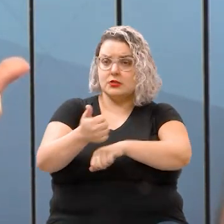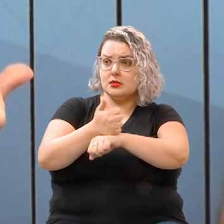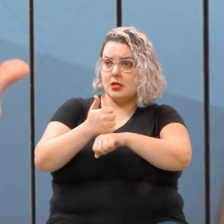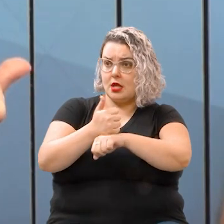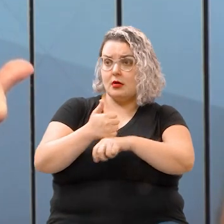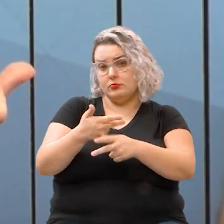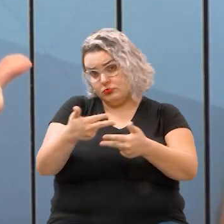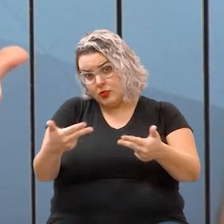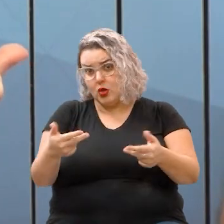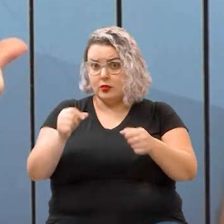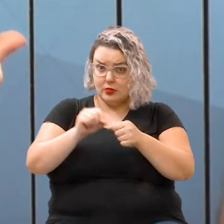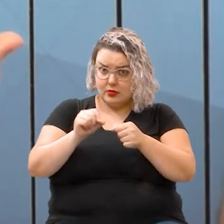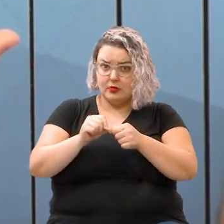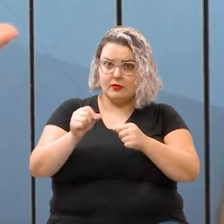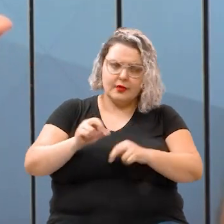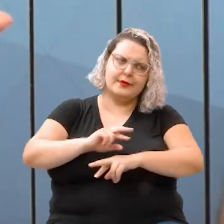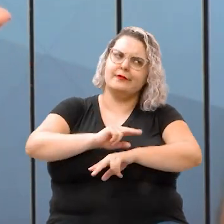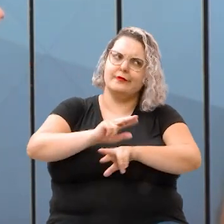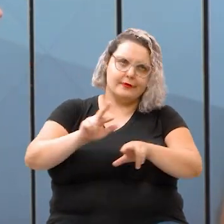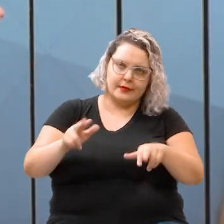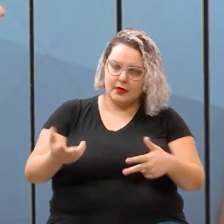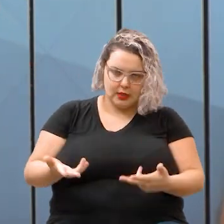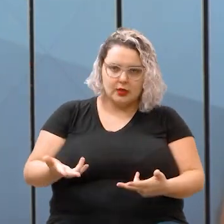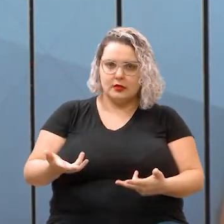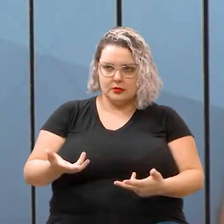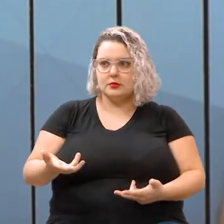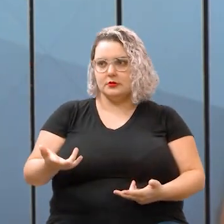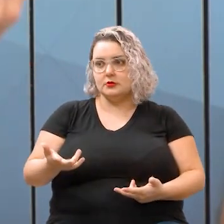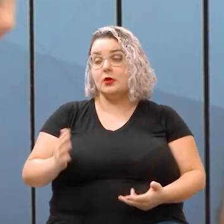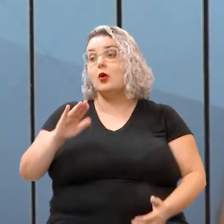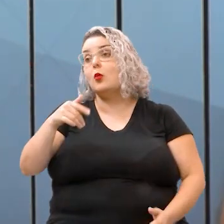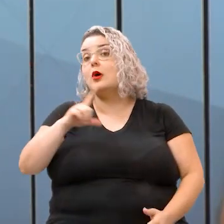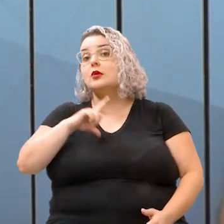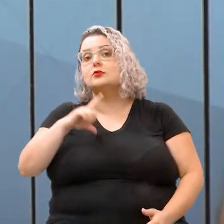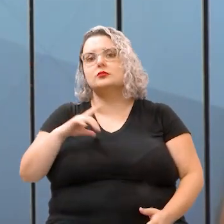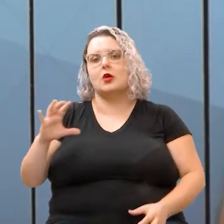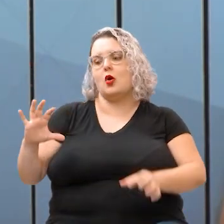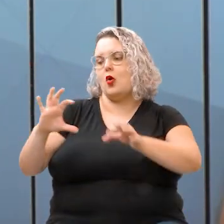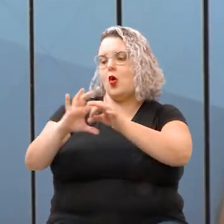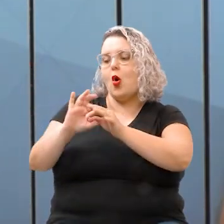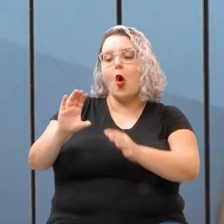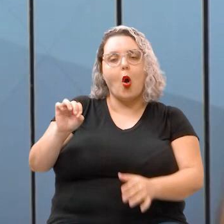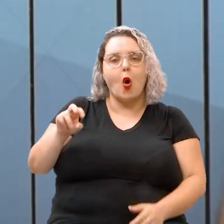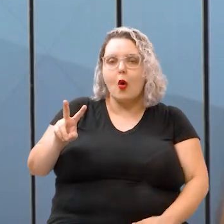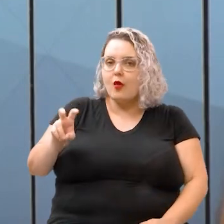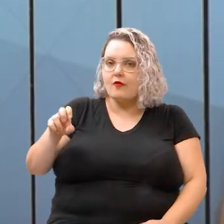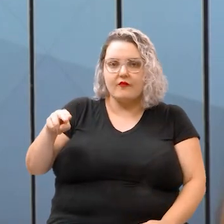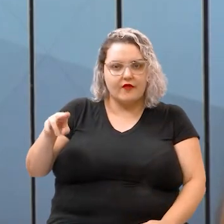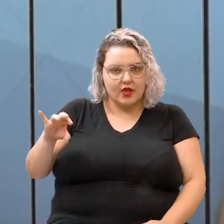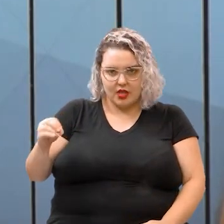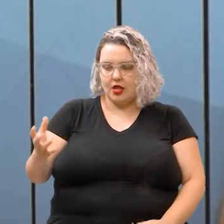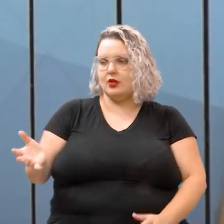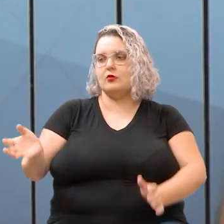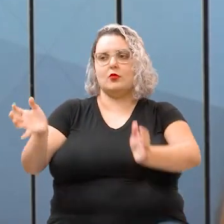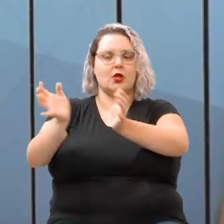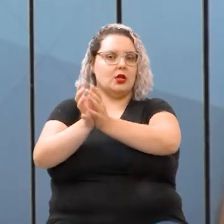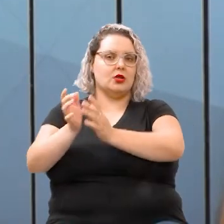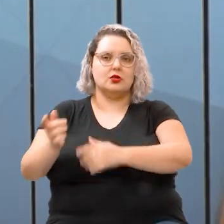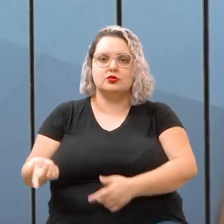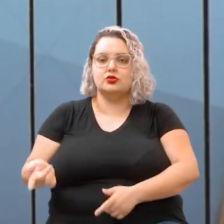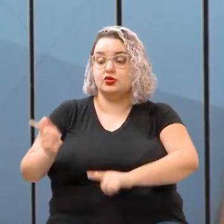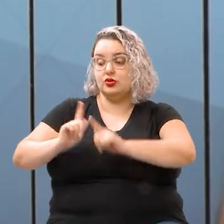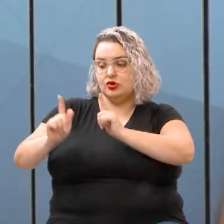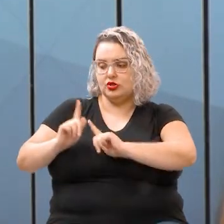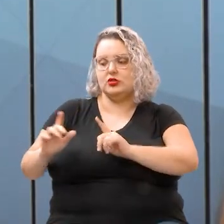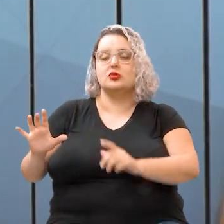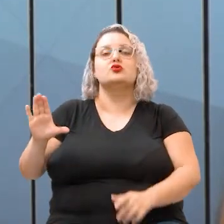Então, é uma coisa que a gente faz bastante também, né? Quando a gente tem algum convênio, né, lá pelo Departamento de Gestão dos